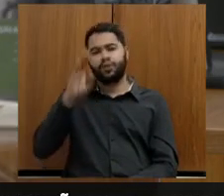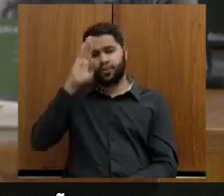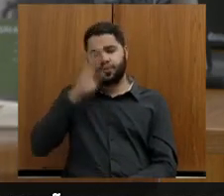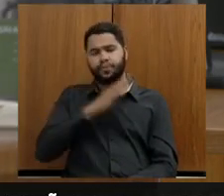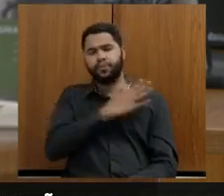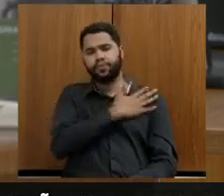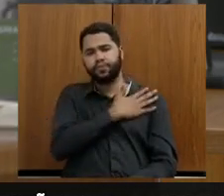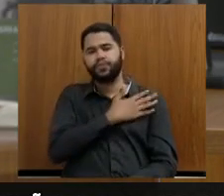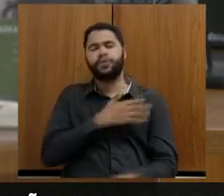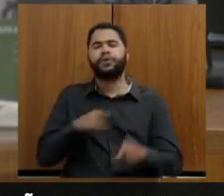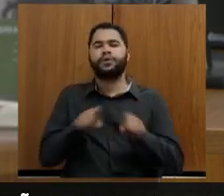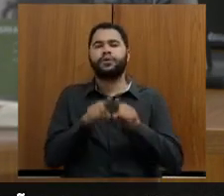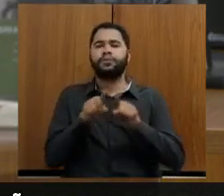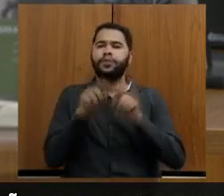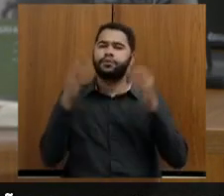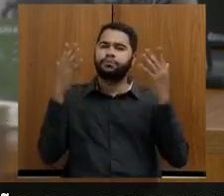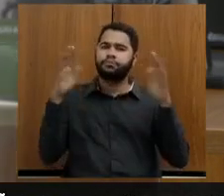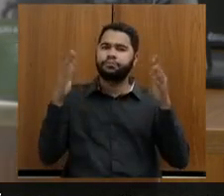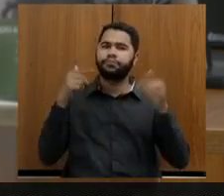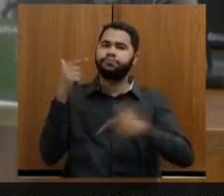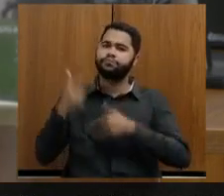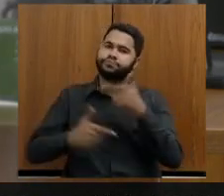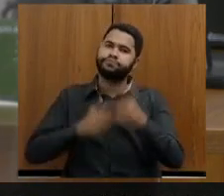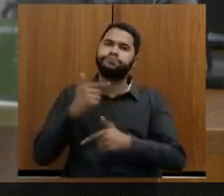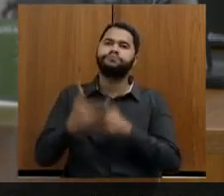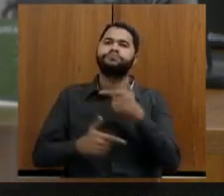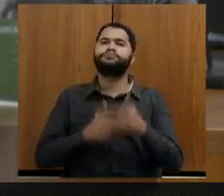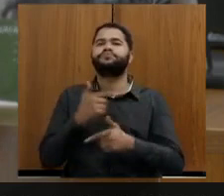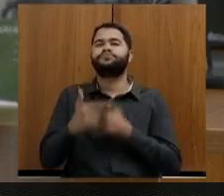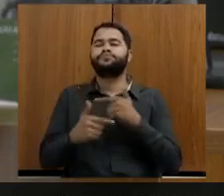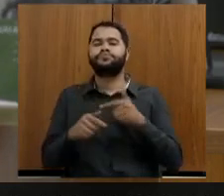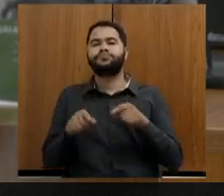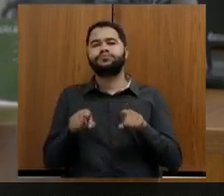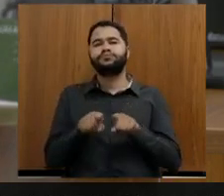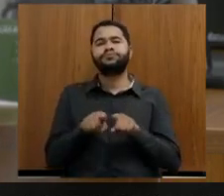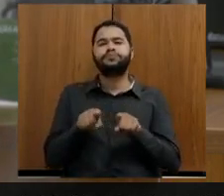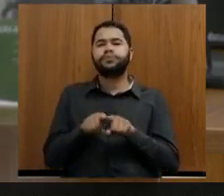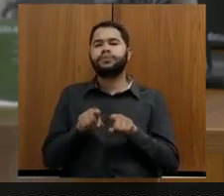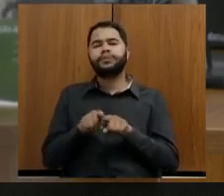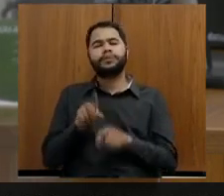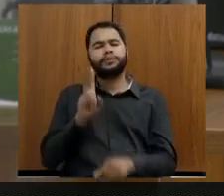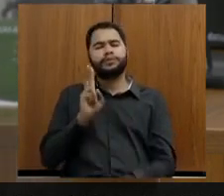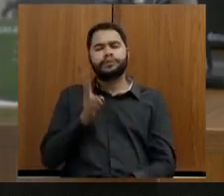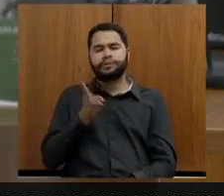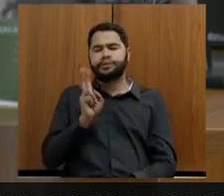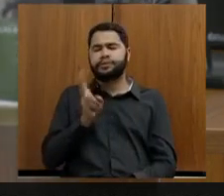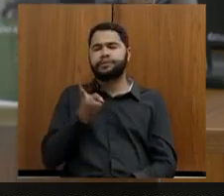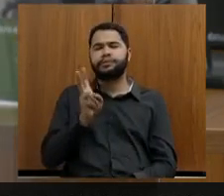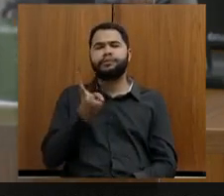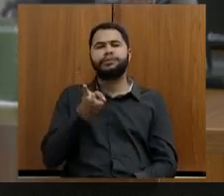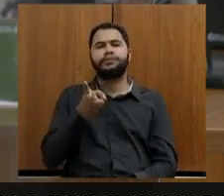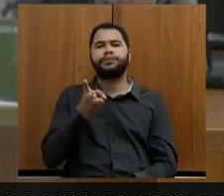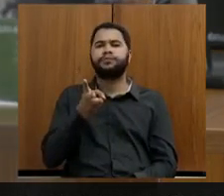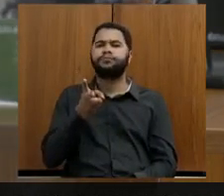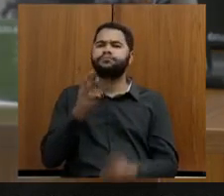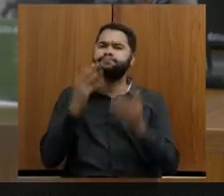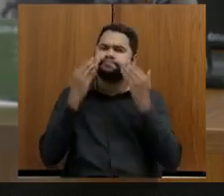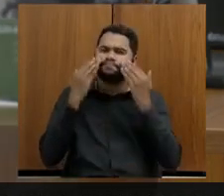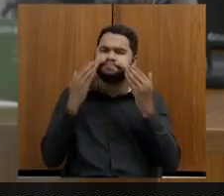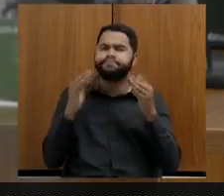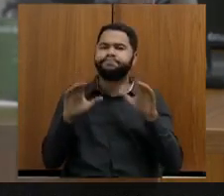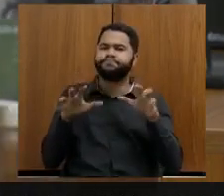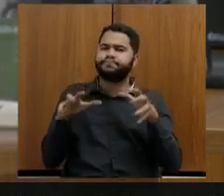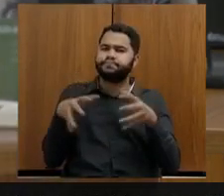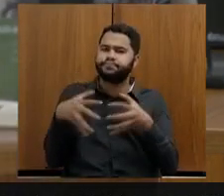parabenizar né pelo pelo trabalho e sempre faz né frente a